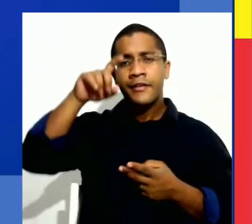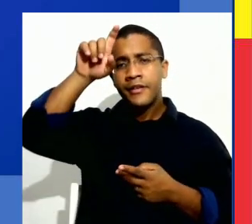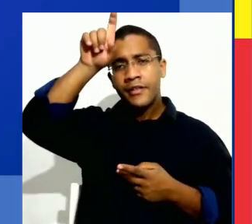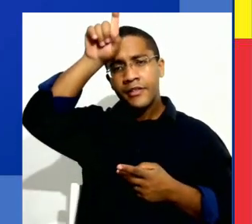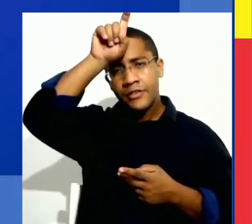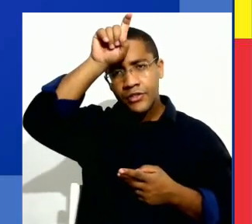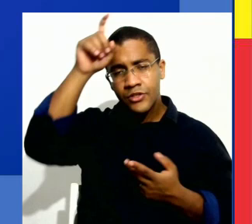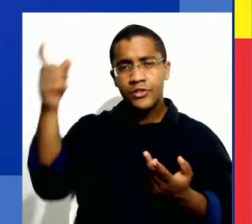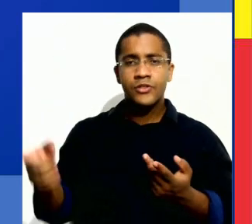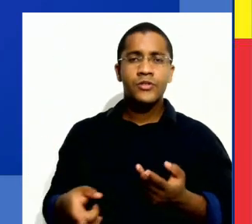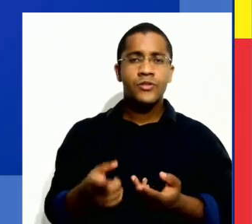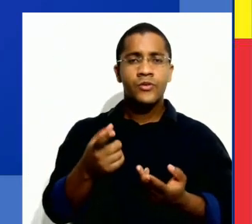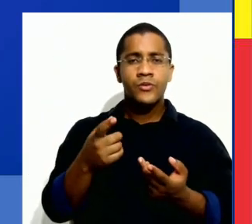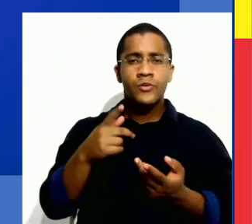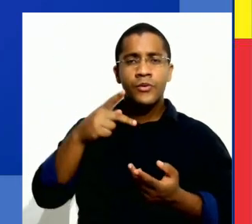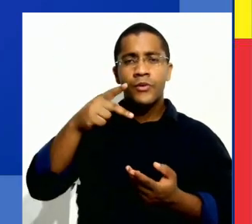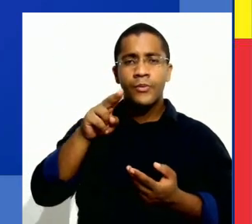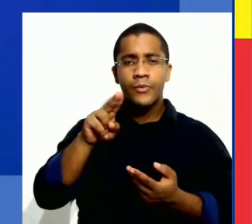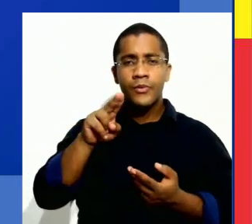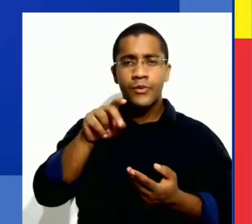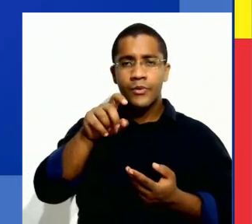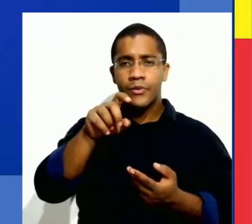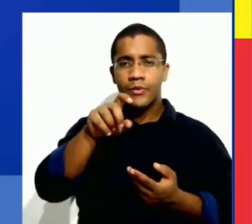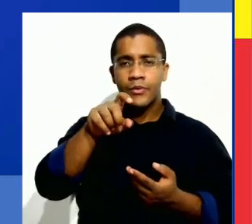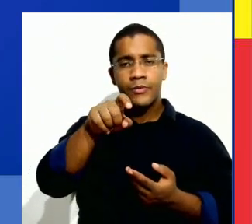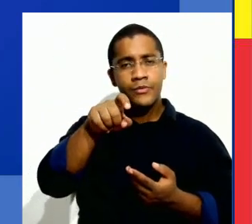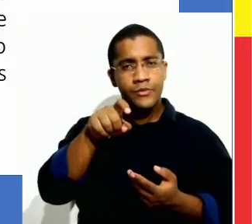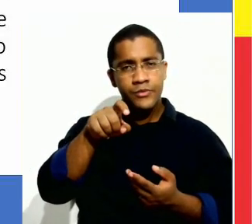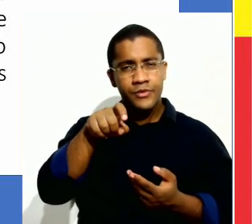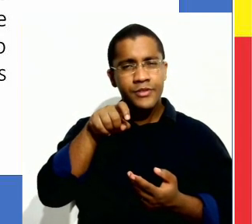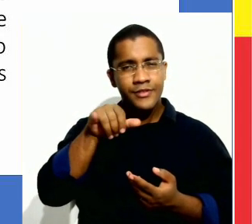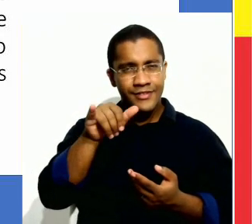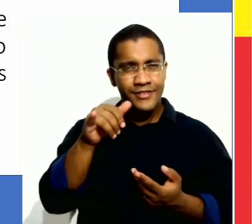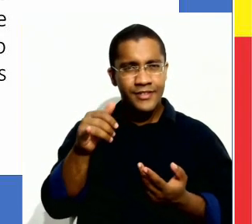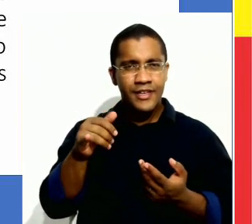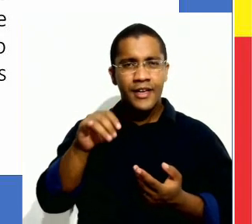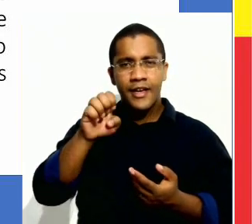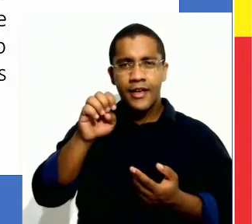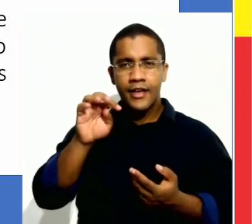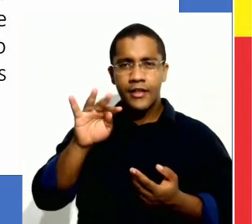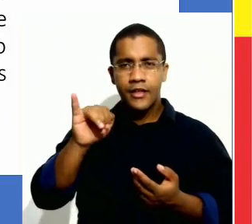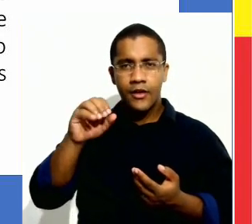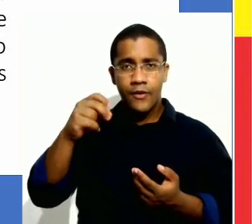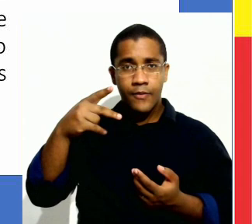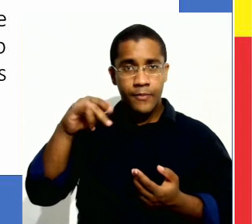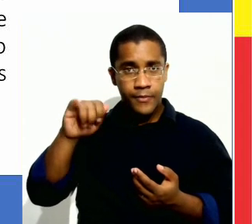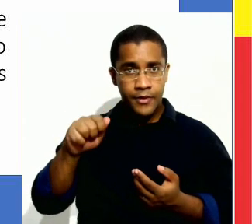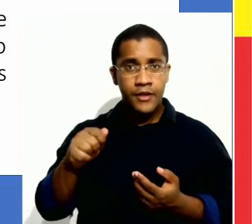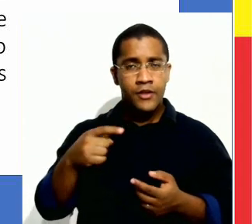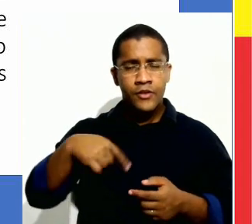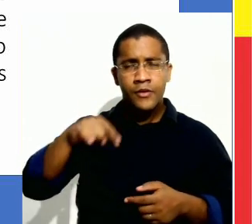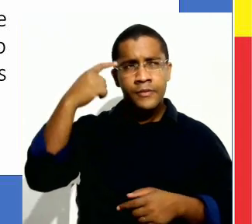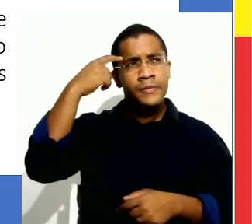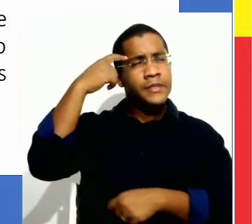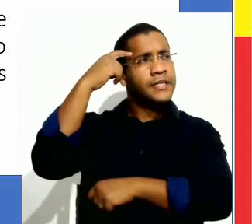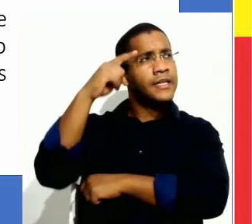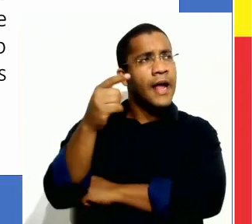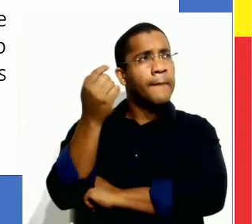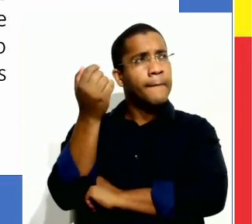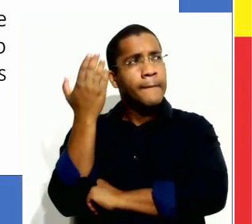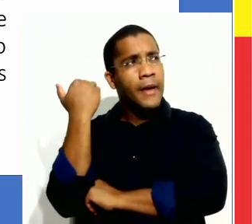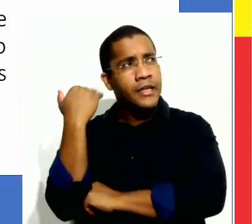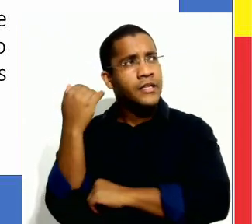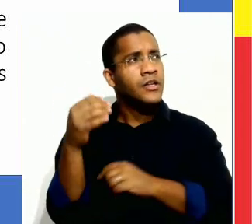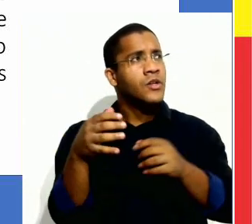temos o Egito, nós temos Cush, né? E Etiópia. Então, quando pensamos em antigas